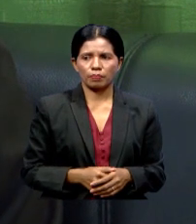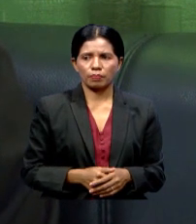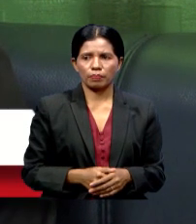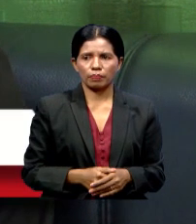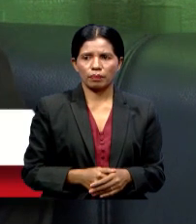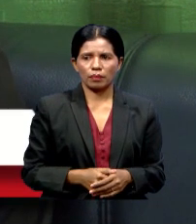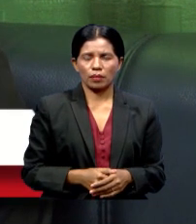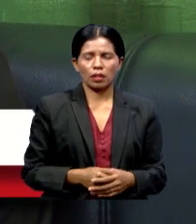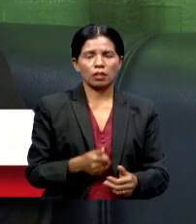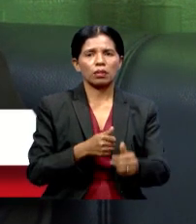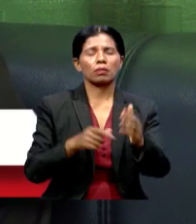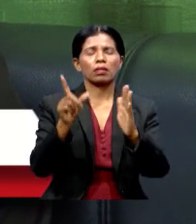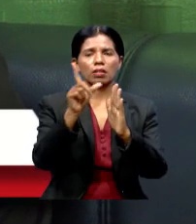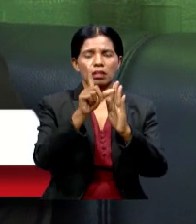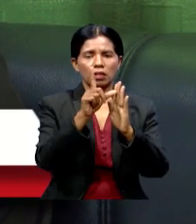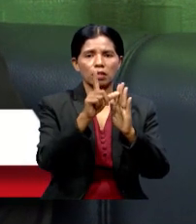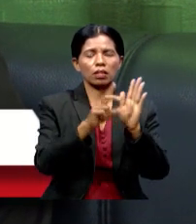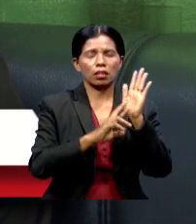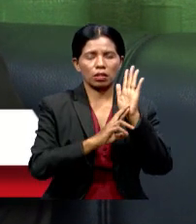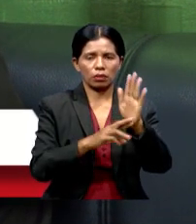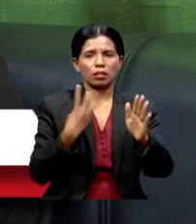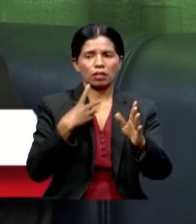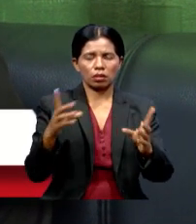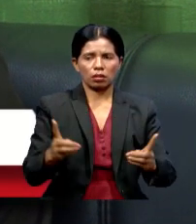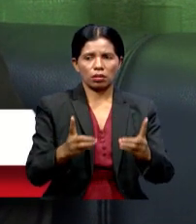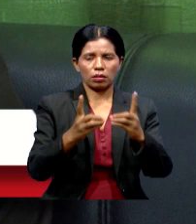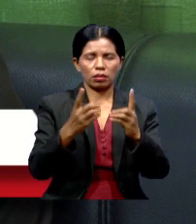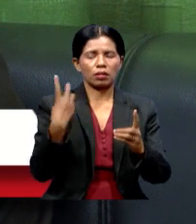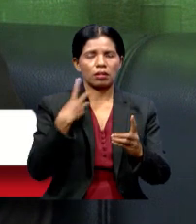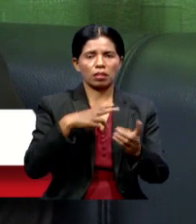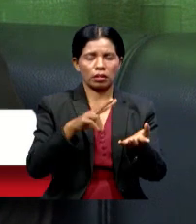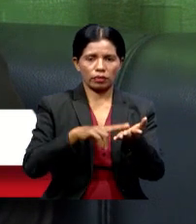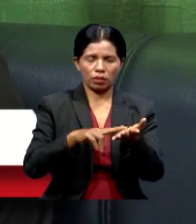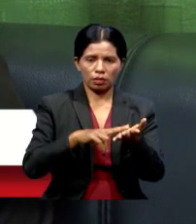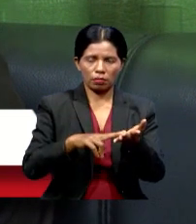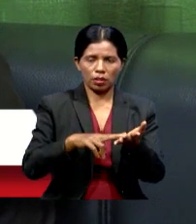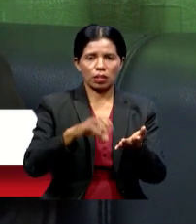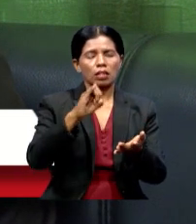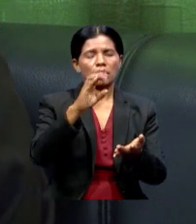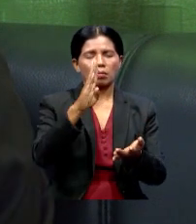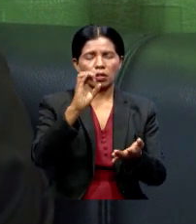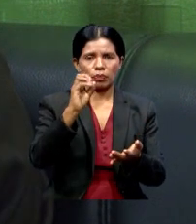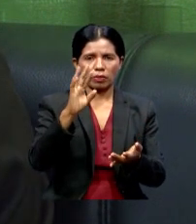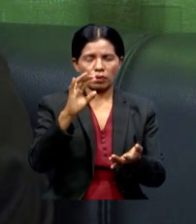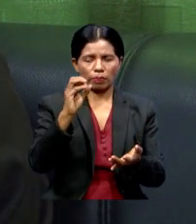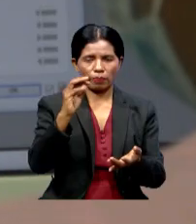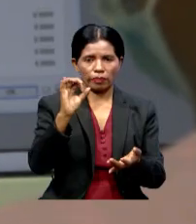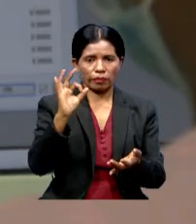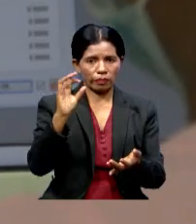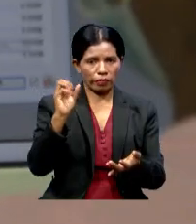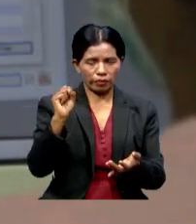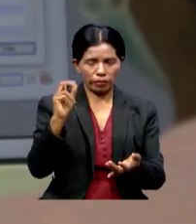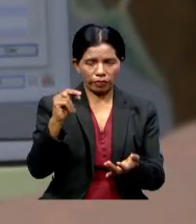Tui relatora Nebe Maquija, maioria ita soruma, ita, por exemplo, ita multivitamina, ita ibuprofen, ita... Iha